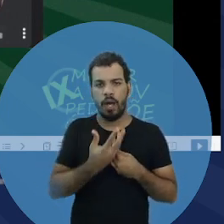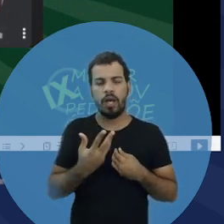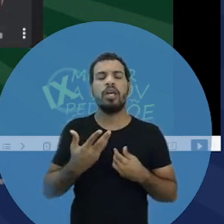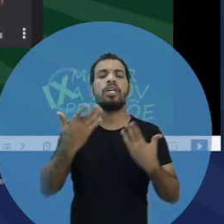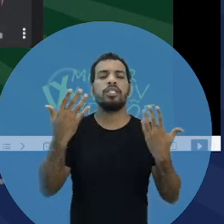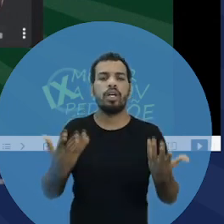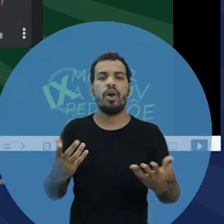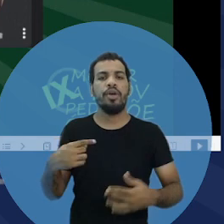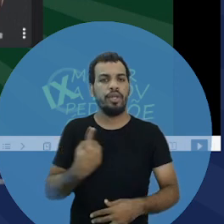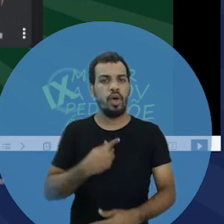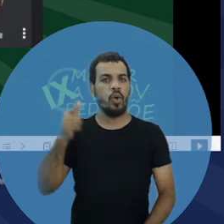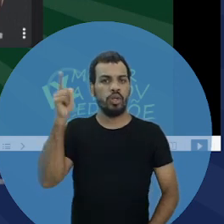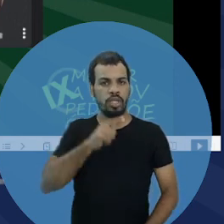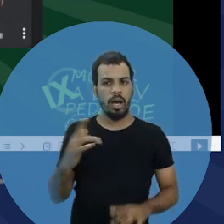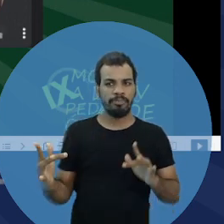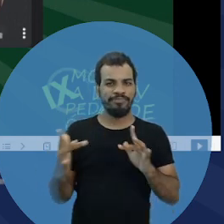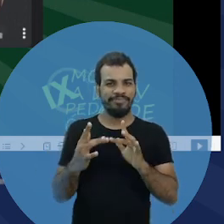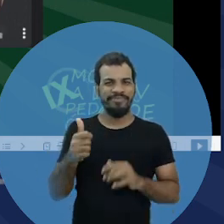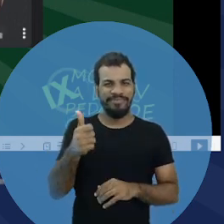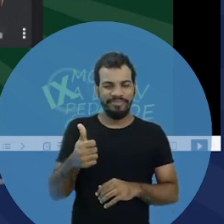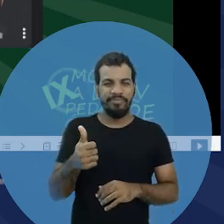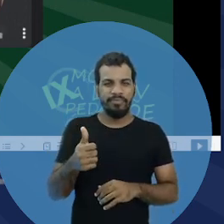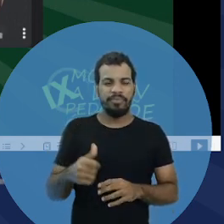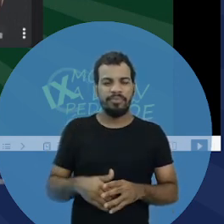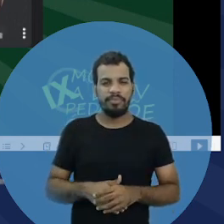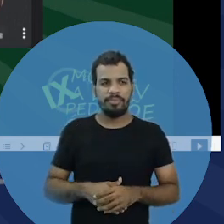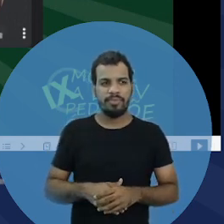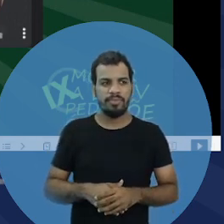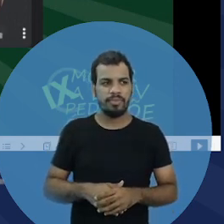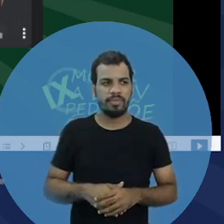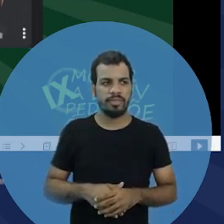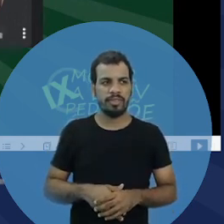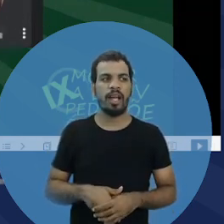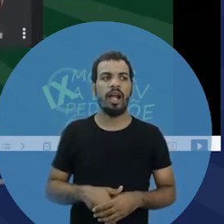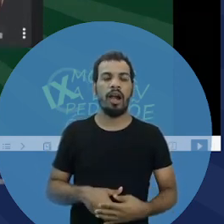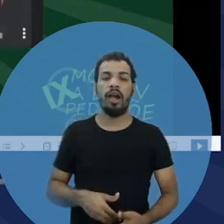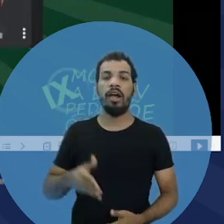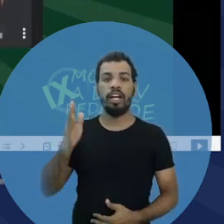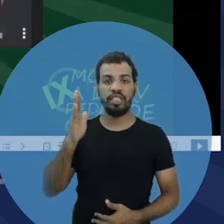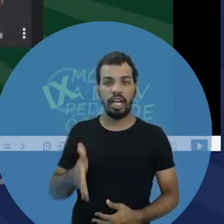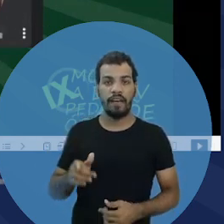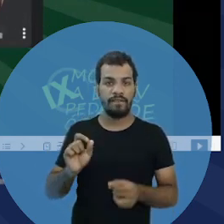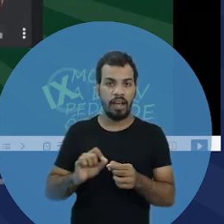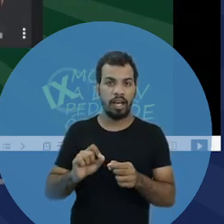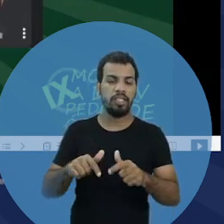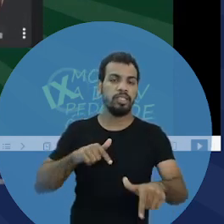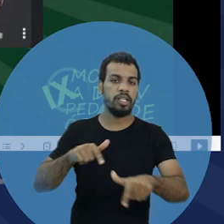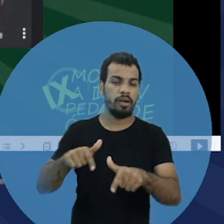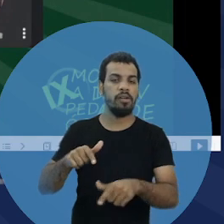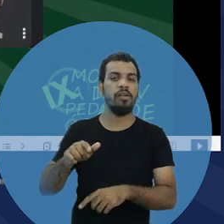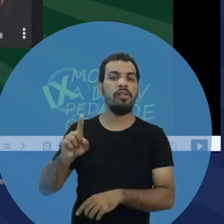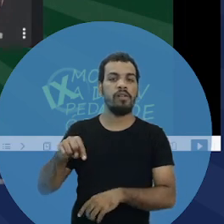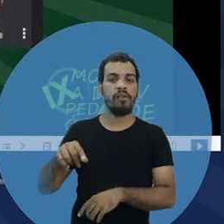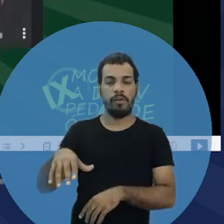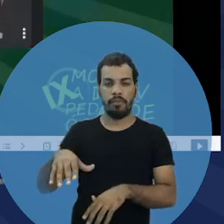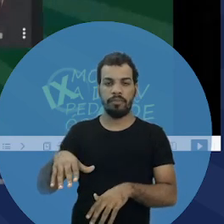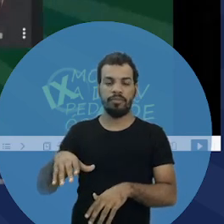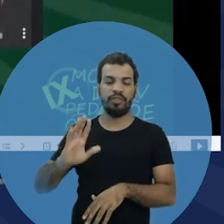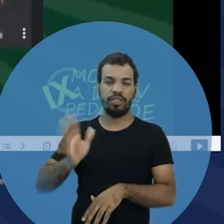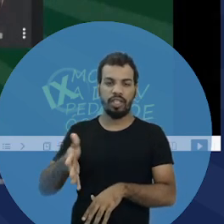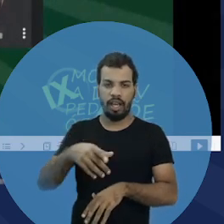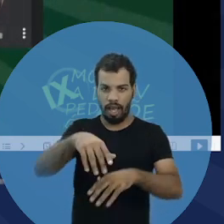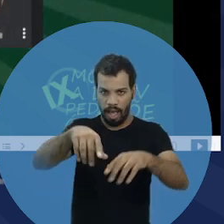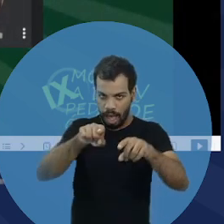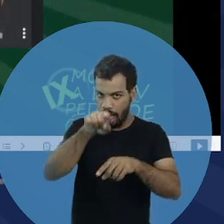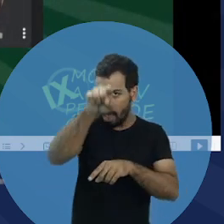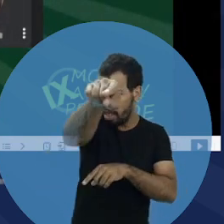em contato com ela, que é o Dailda Alves. Então, a Dailda já faz um trabalho aí na região metropolitana, mas ela não conhecia o